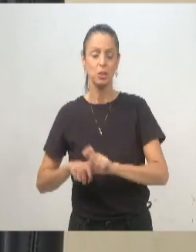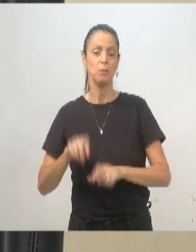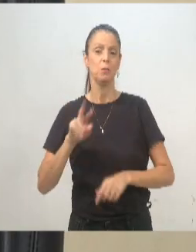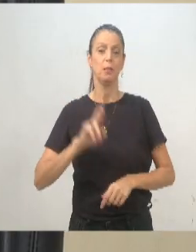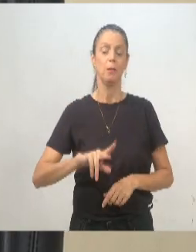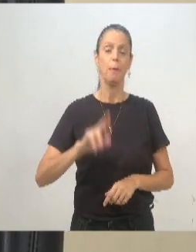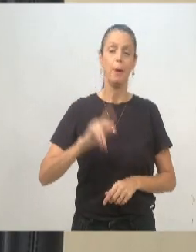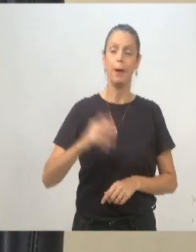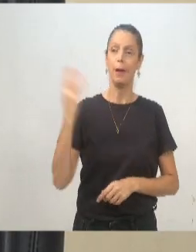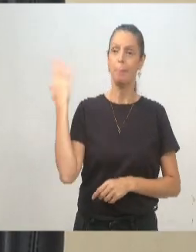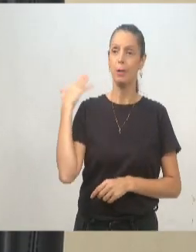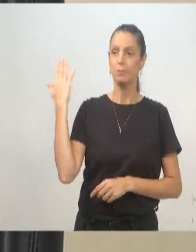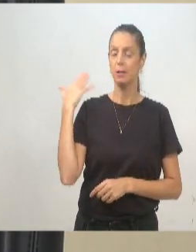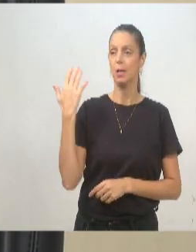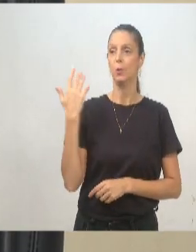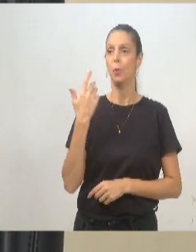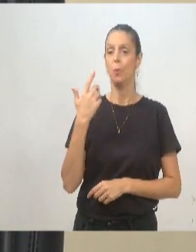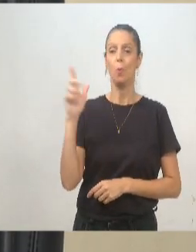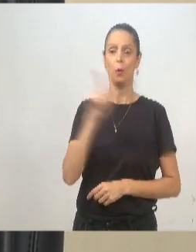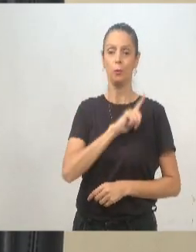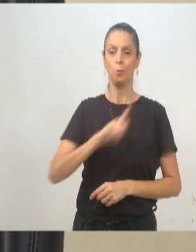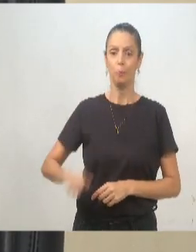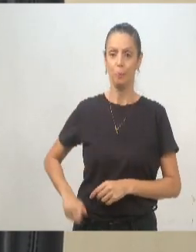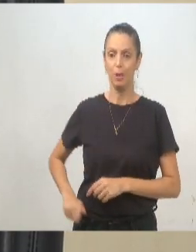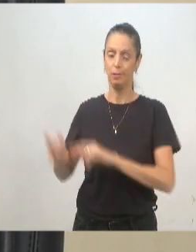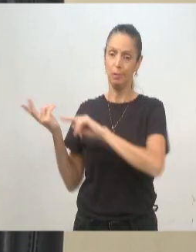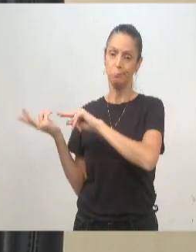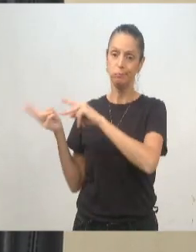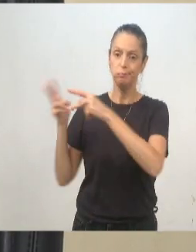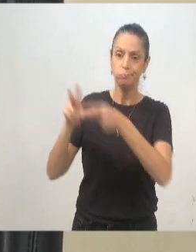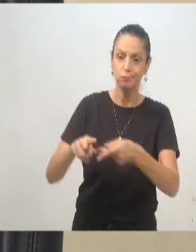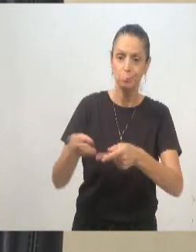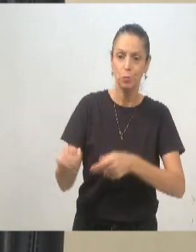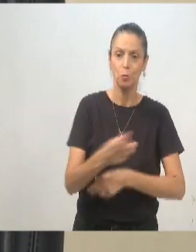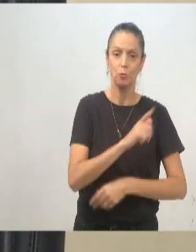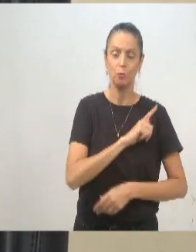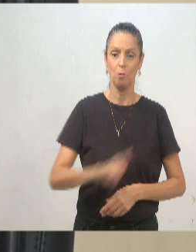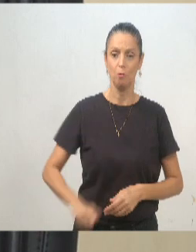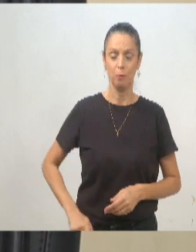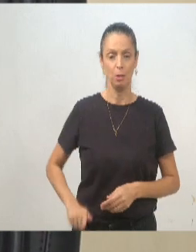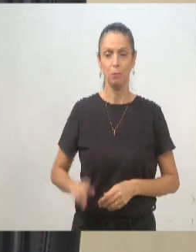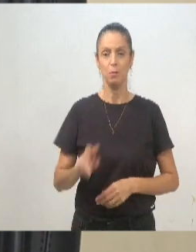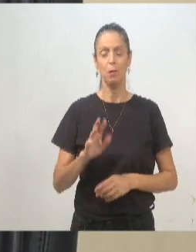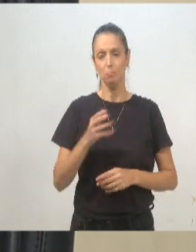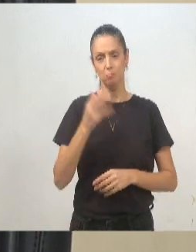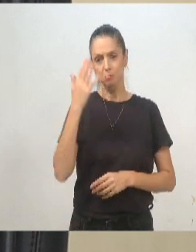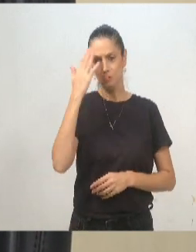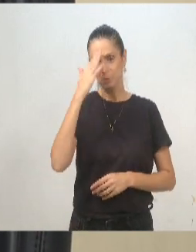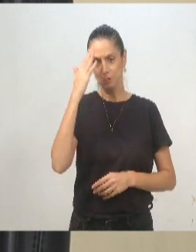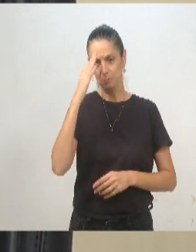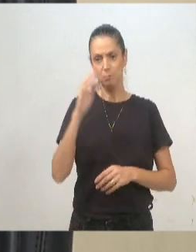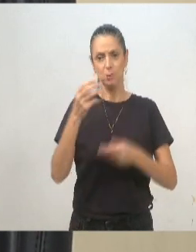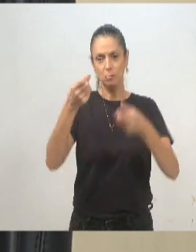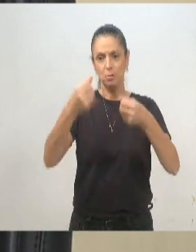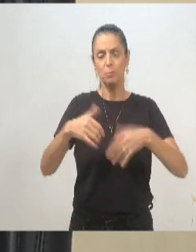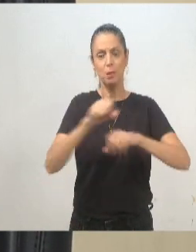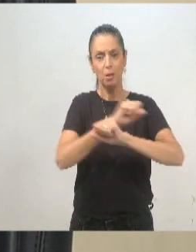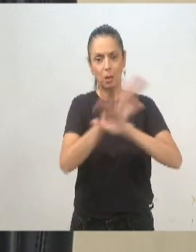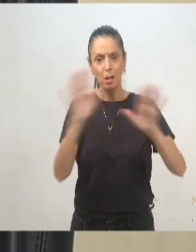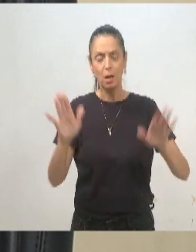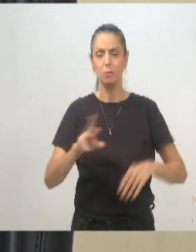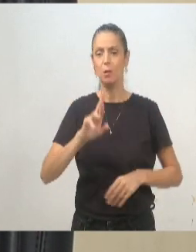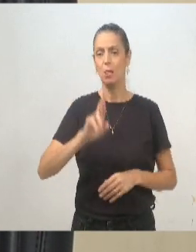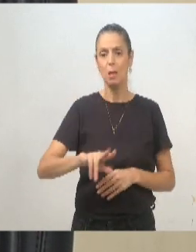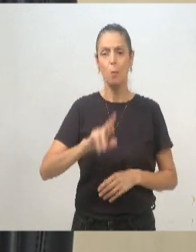herança maldita de governo para governo, né, isso ficou, imagino eu, né, bem claro de que se trata, de fato, de uma